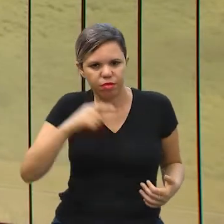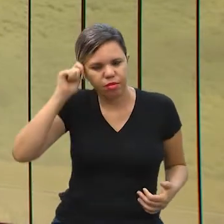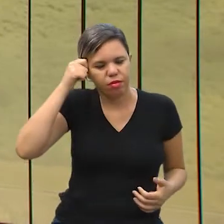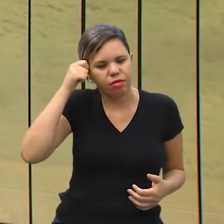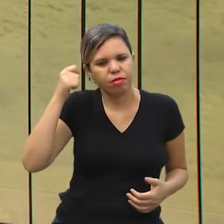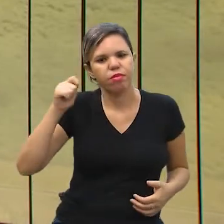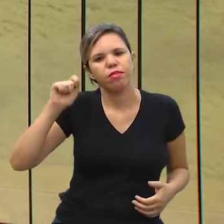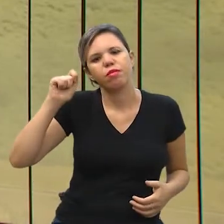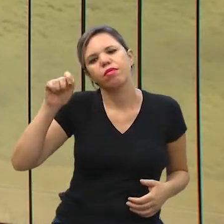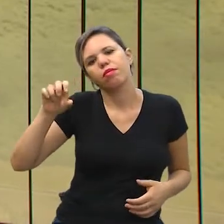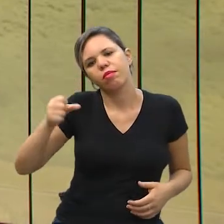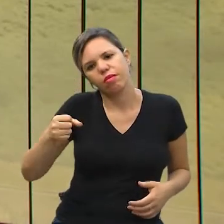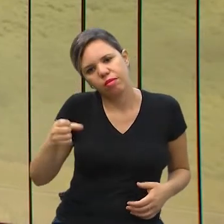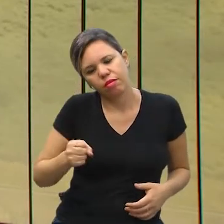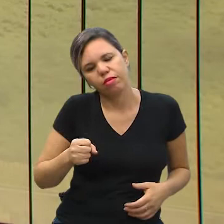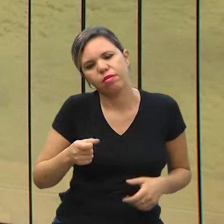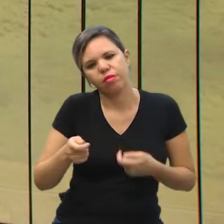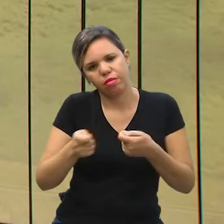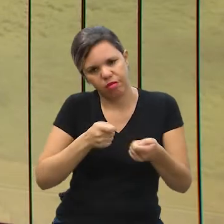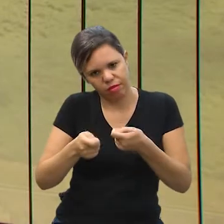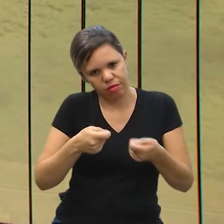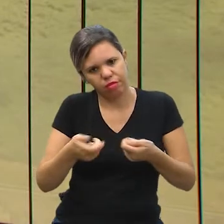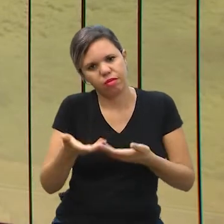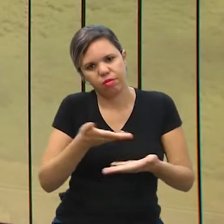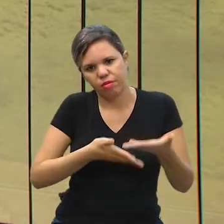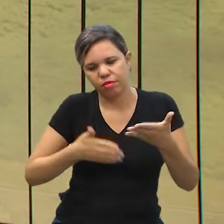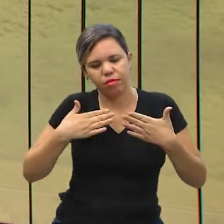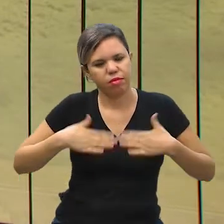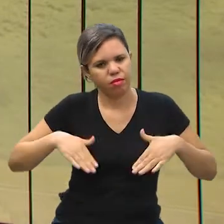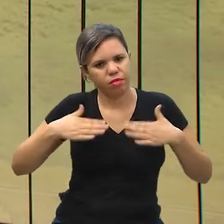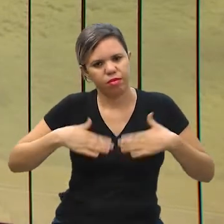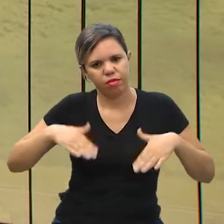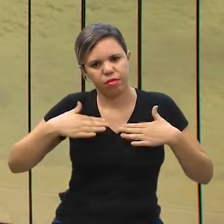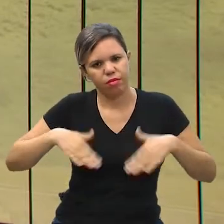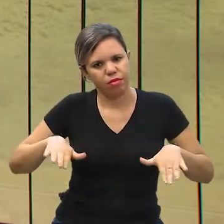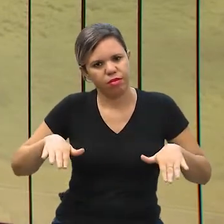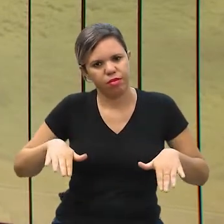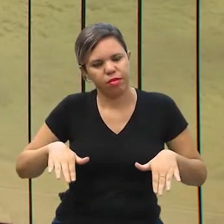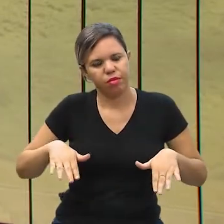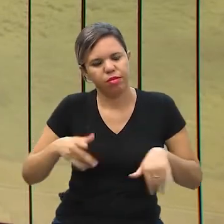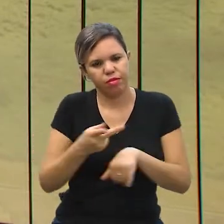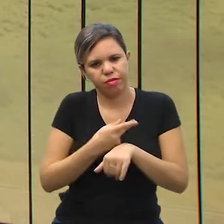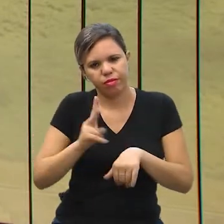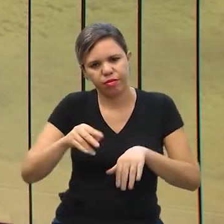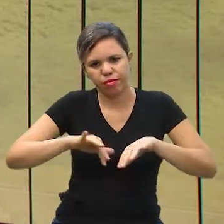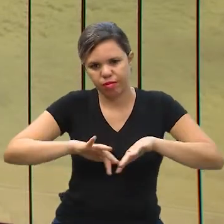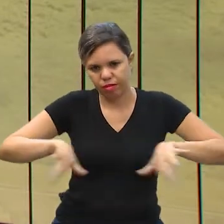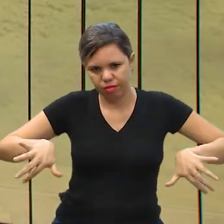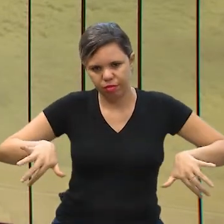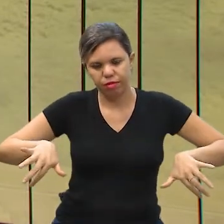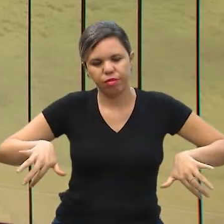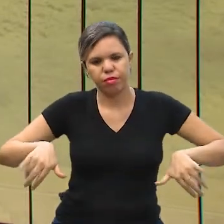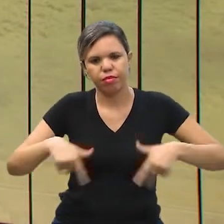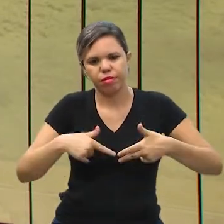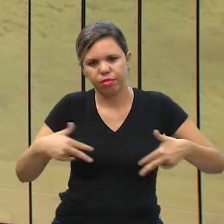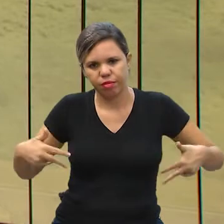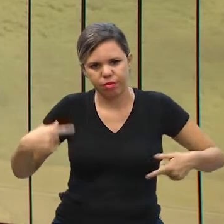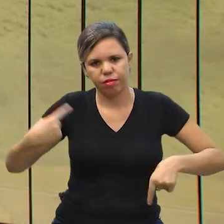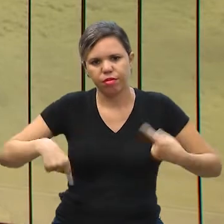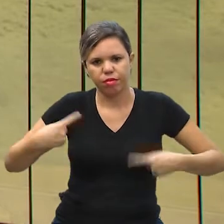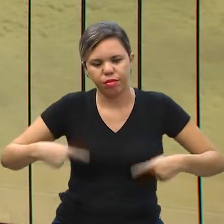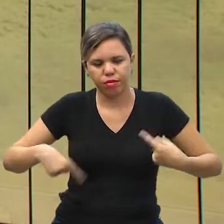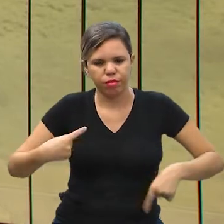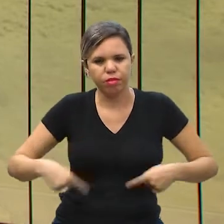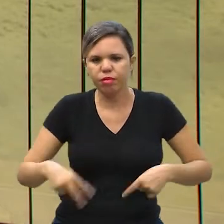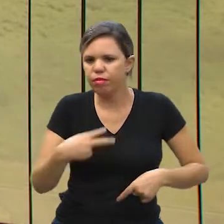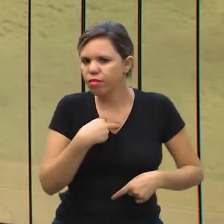preto e branca ou verde e branca eu lido com isso com tranquilidade eu eu procuro separar essa